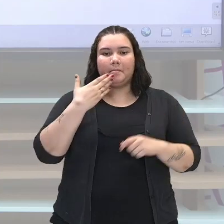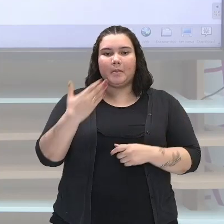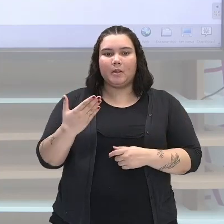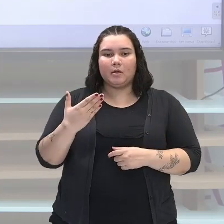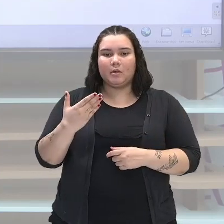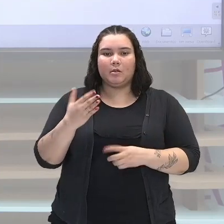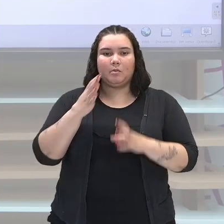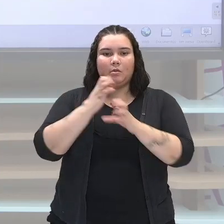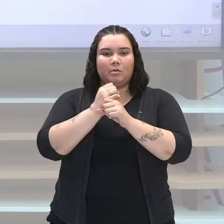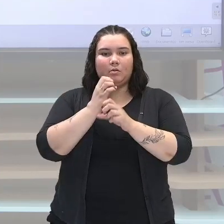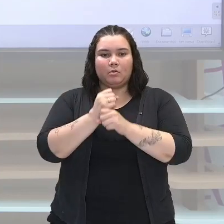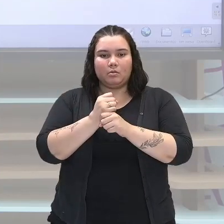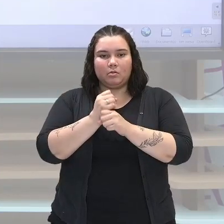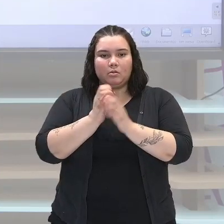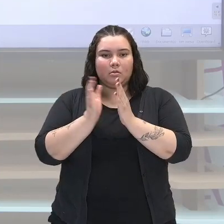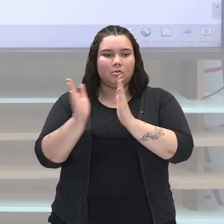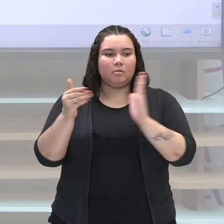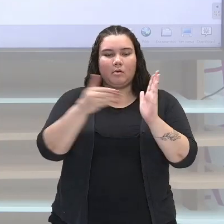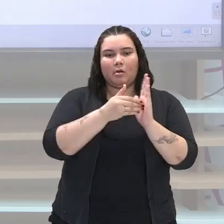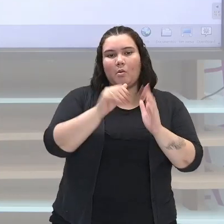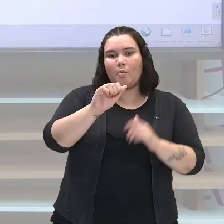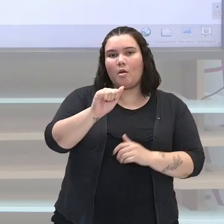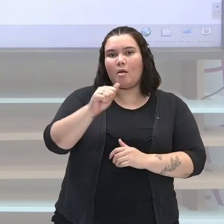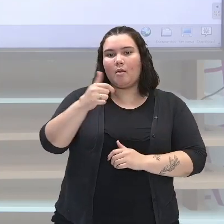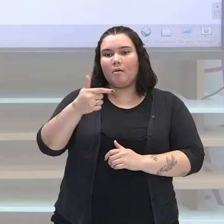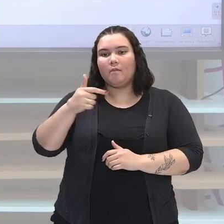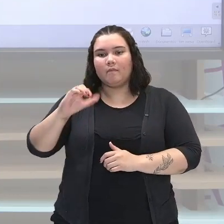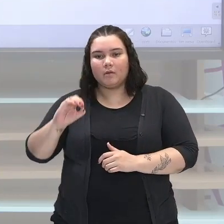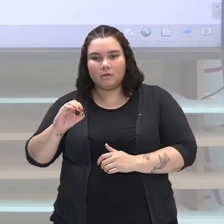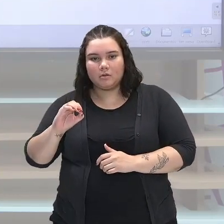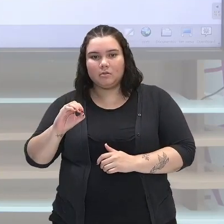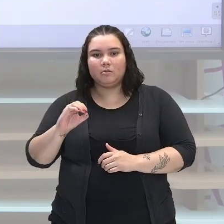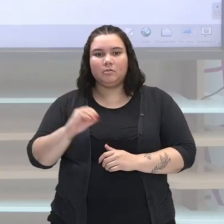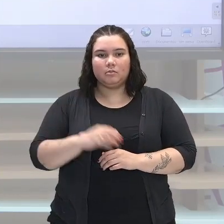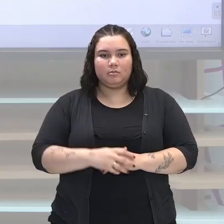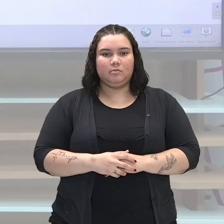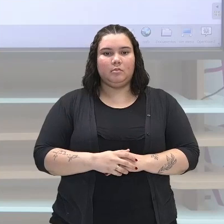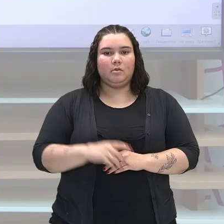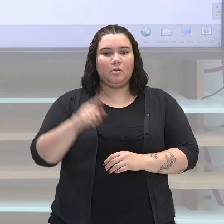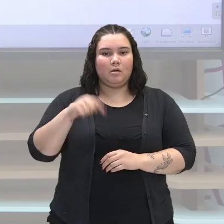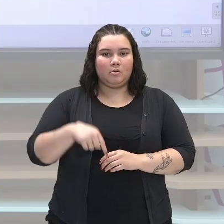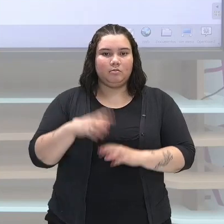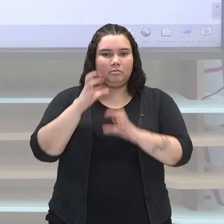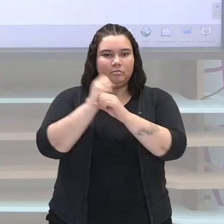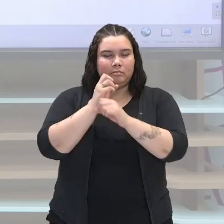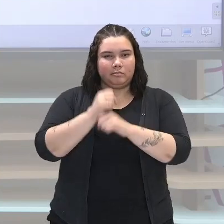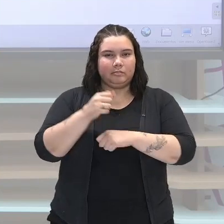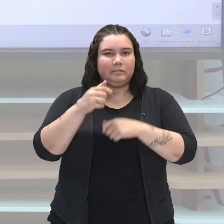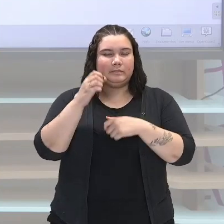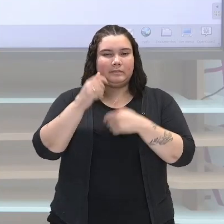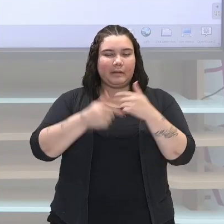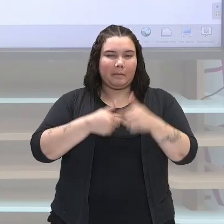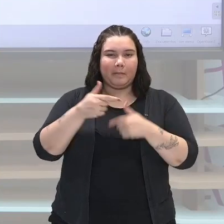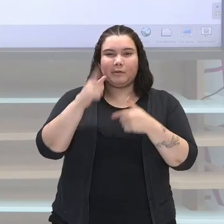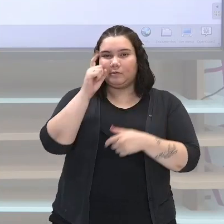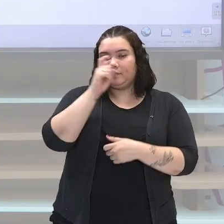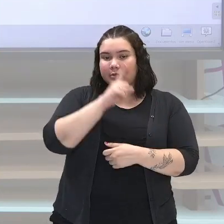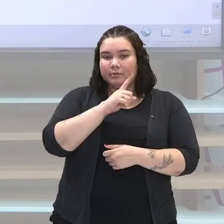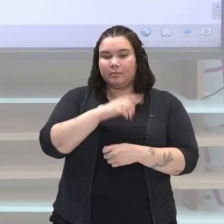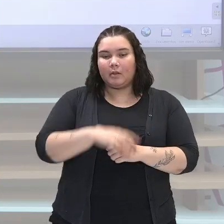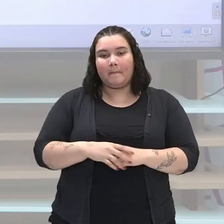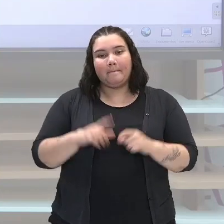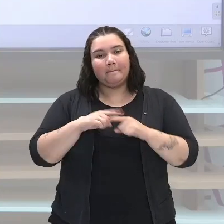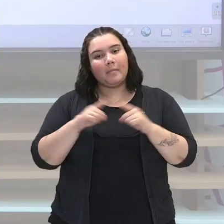lá, calcule o A20, por exemplo, né? Seria um cálculo bem trabalhoso, tá? Mas